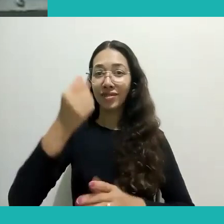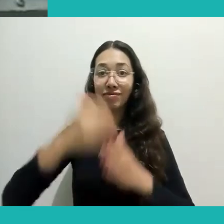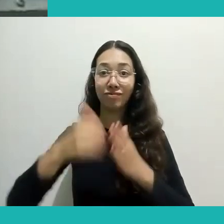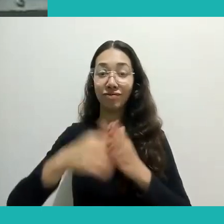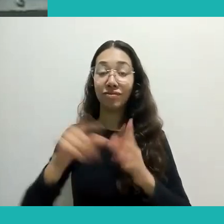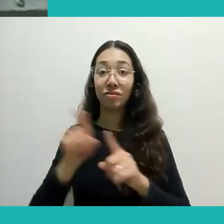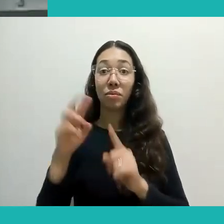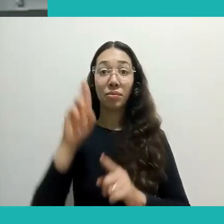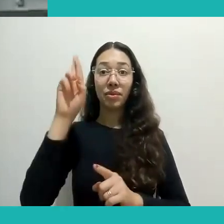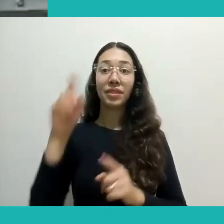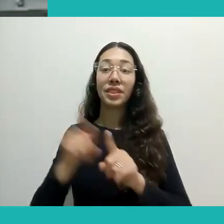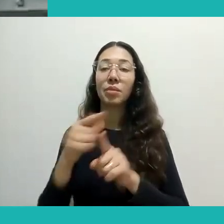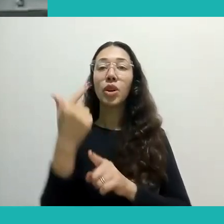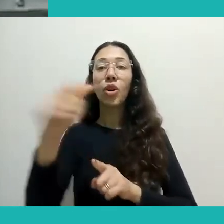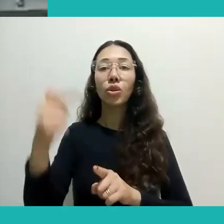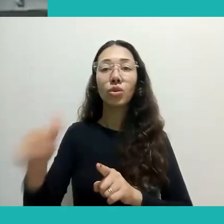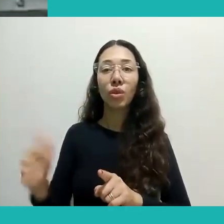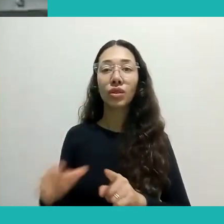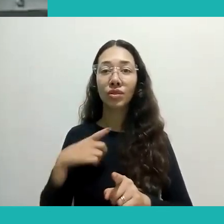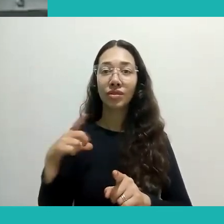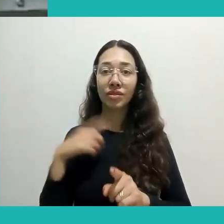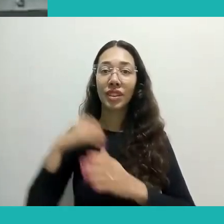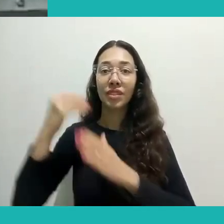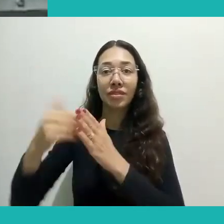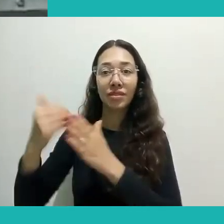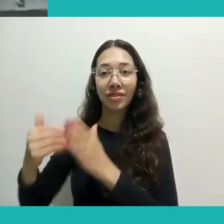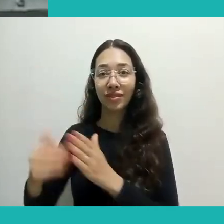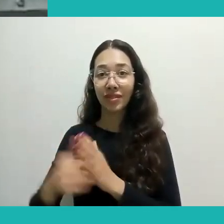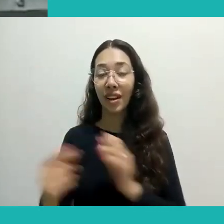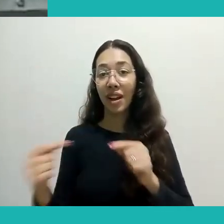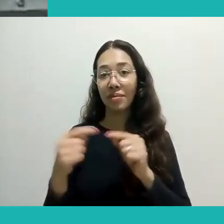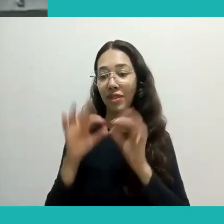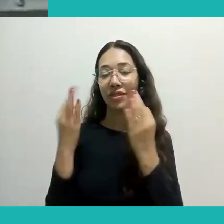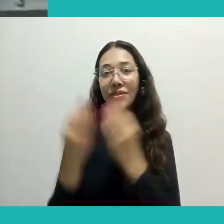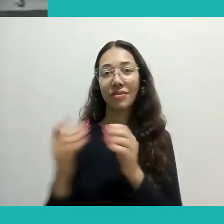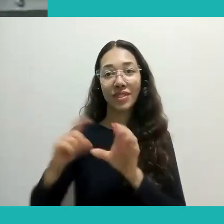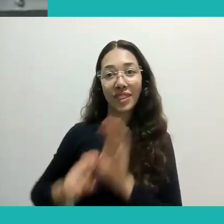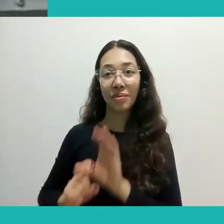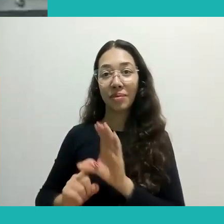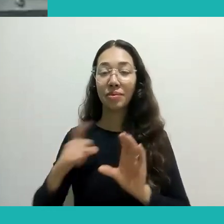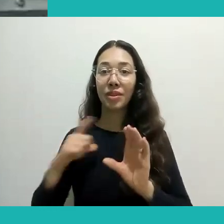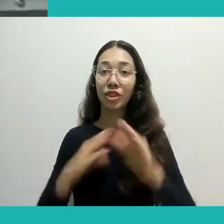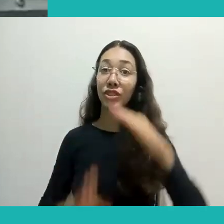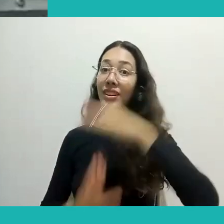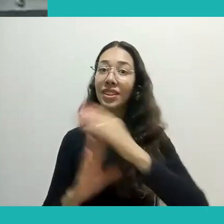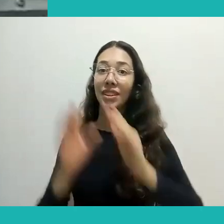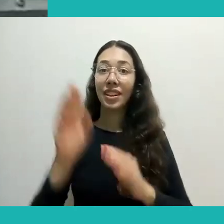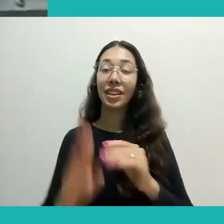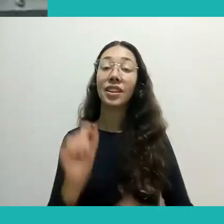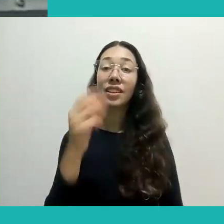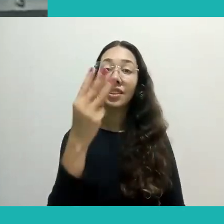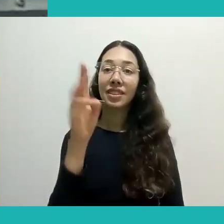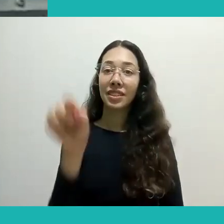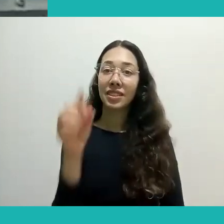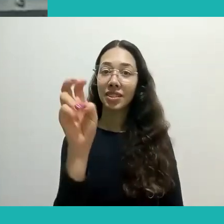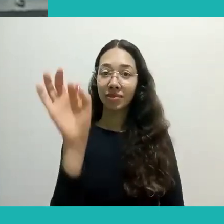alíquotas adicionais de 0,3% e 1,2% para cada dependente direto ou indireto, até o limite total de 3,5%. Né?